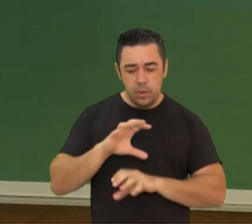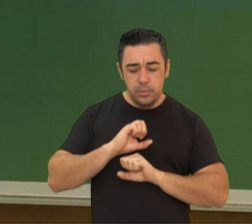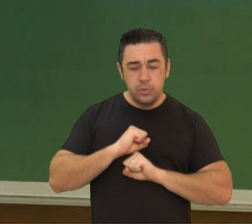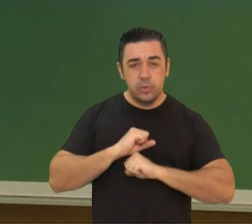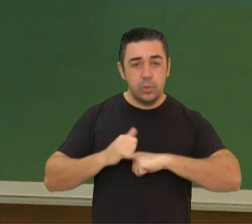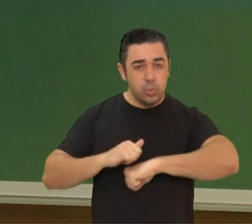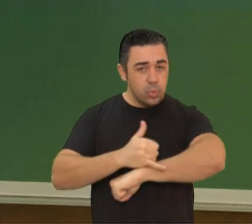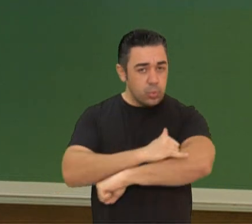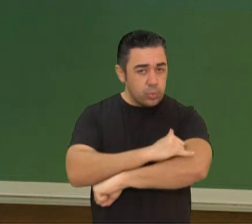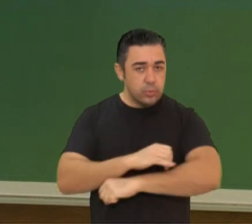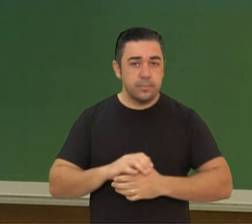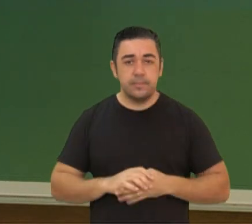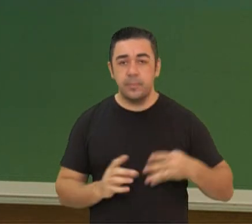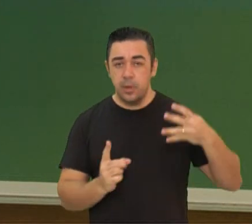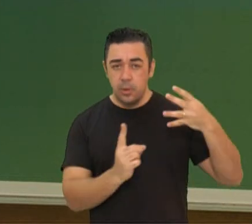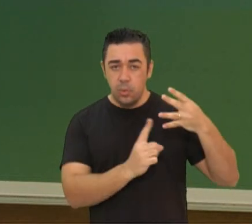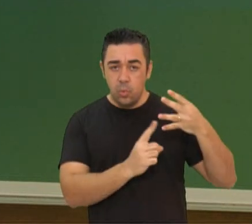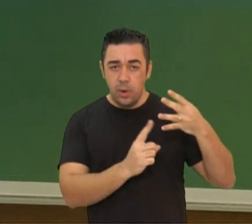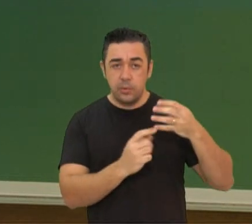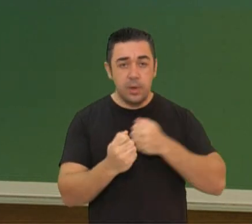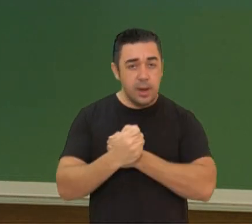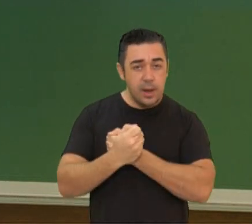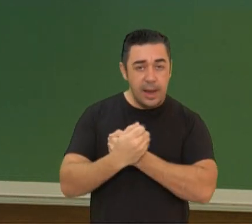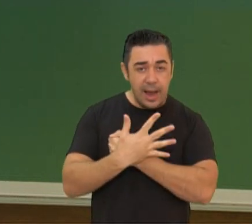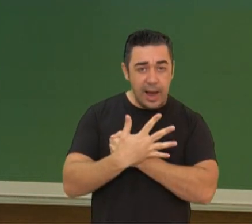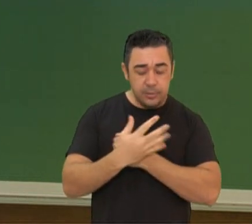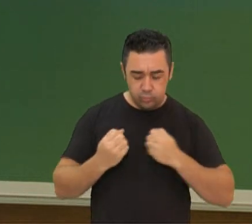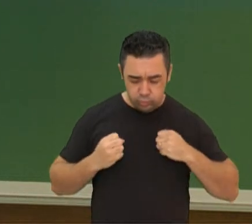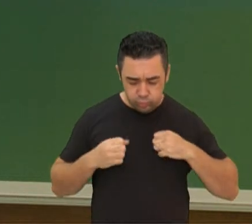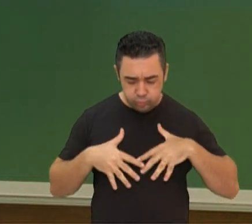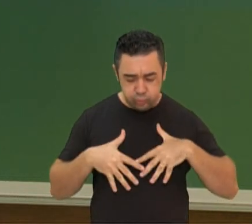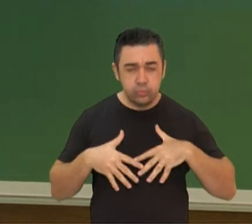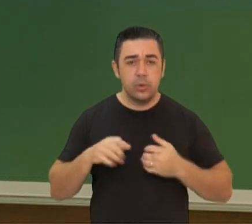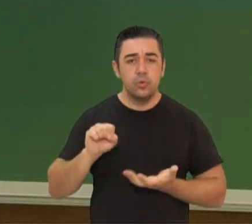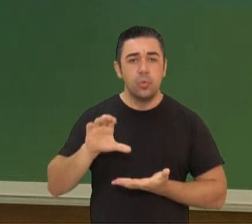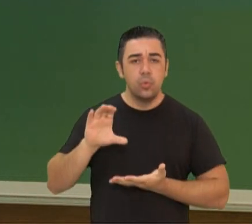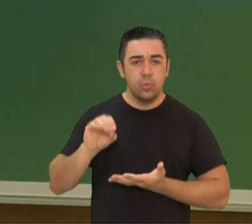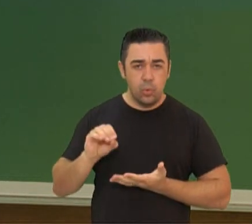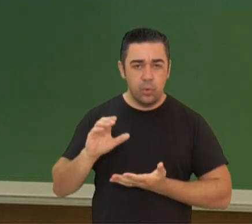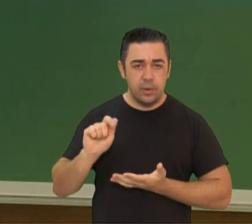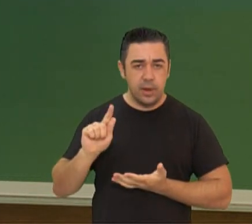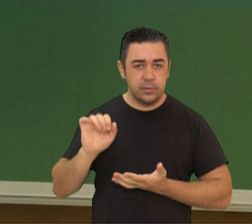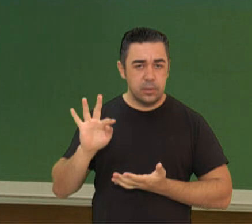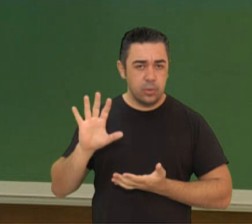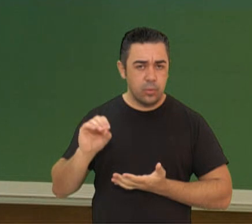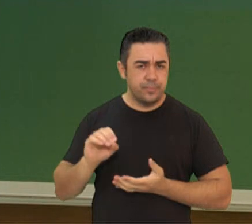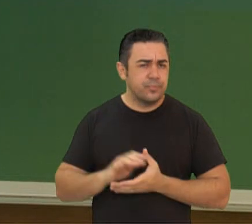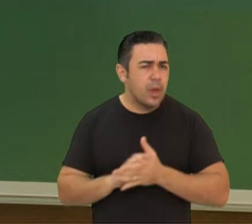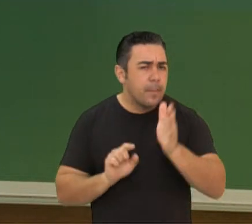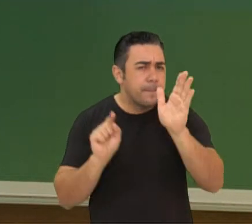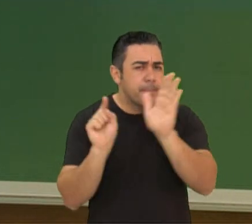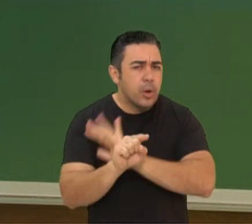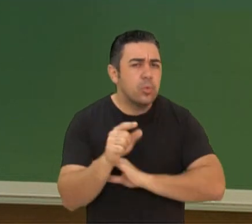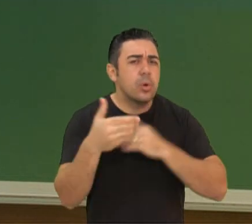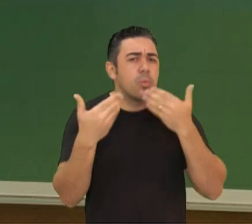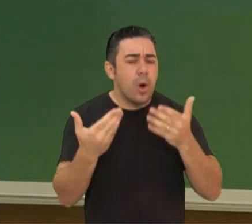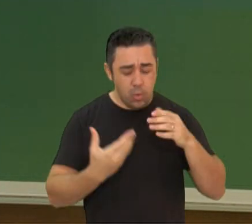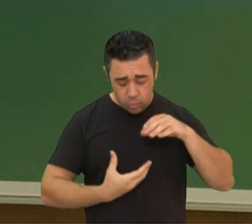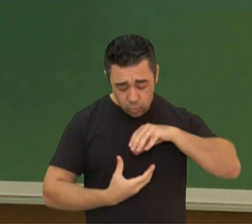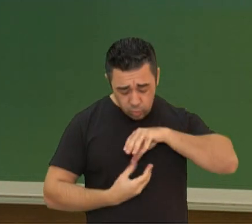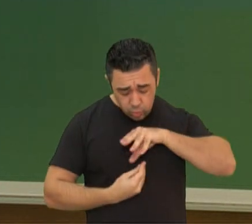4, adição de ácido ao suco gástrico. No estômago, quais